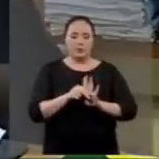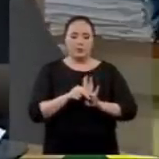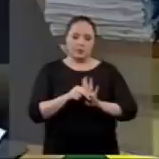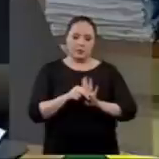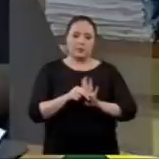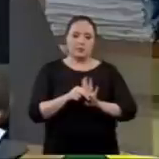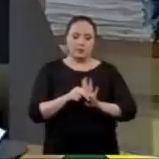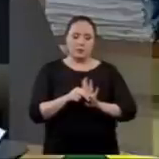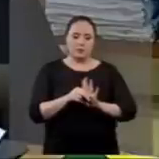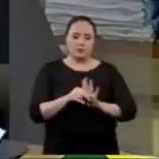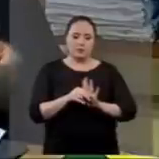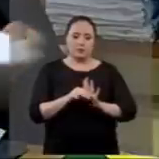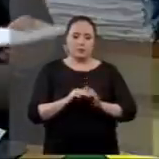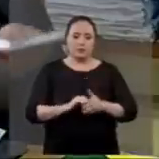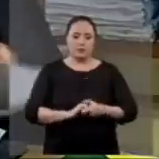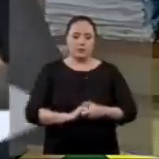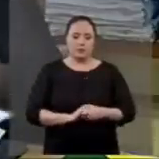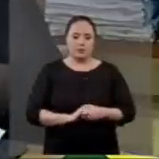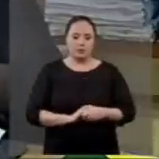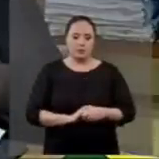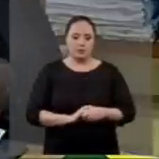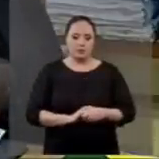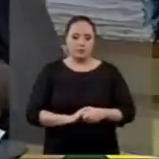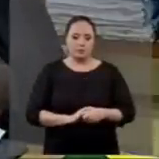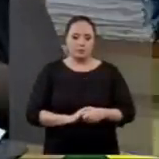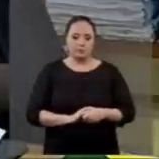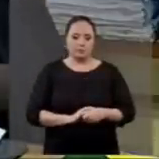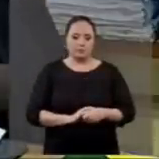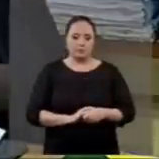premissas que